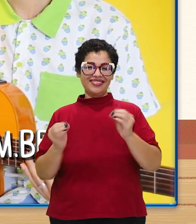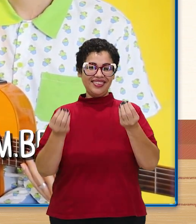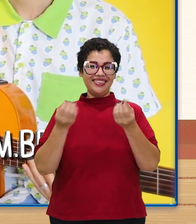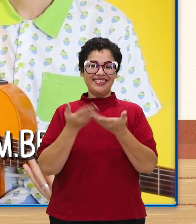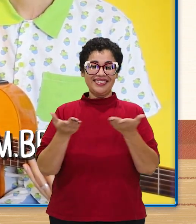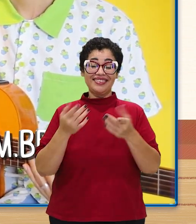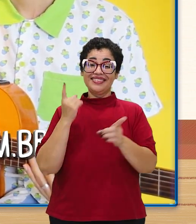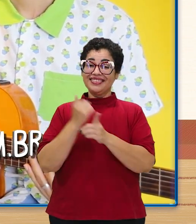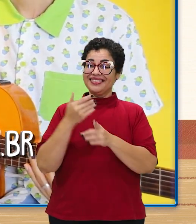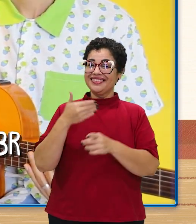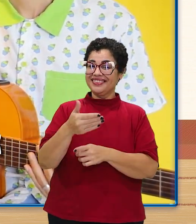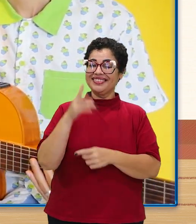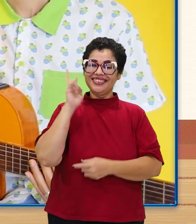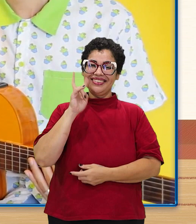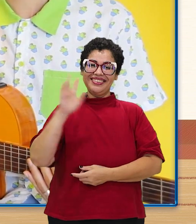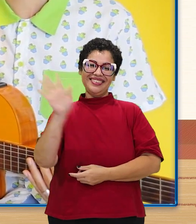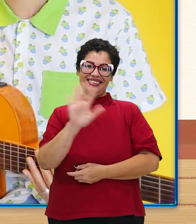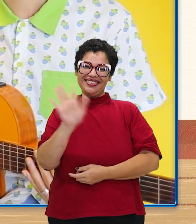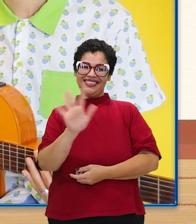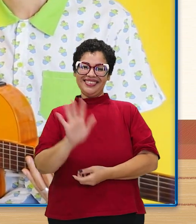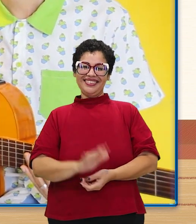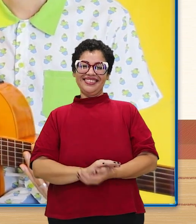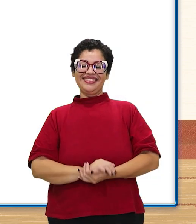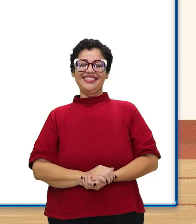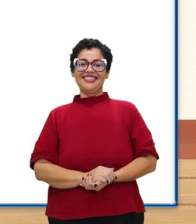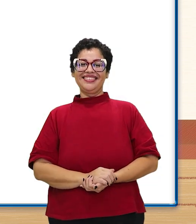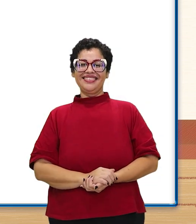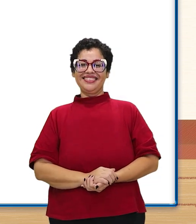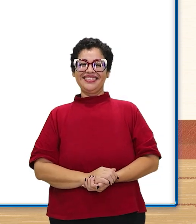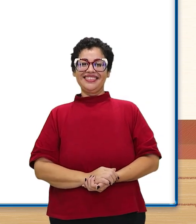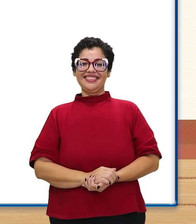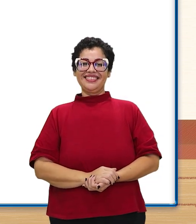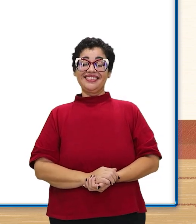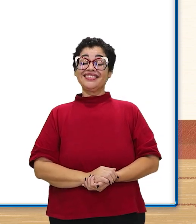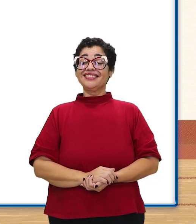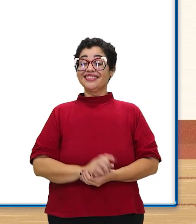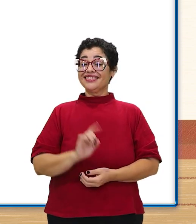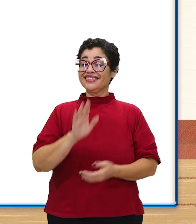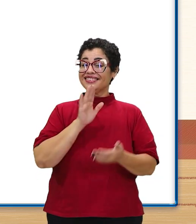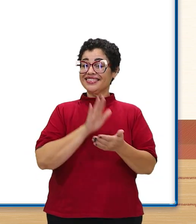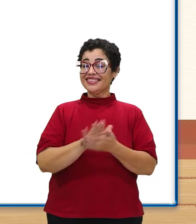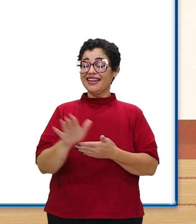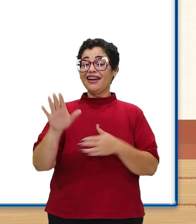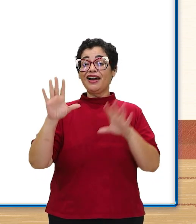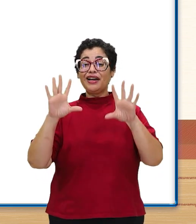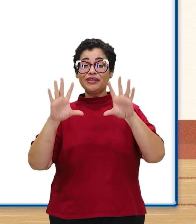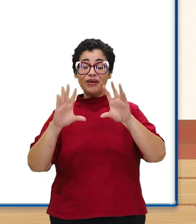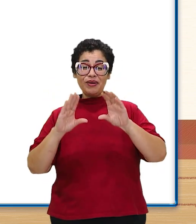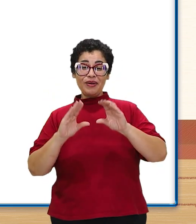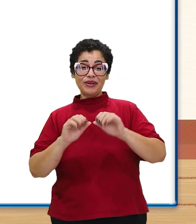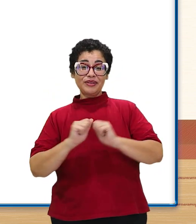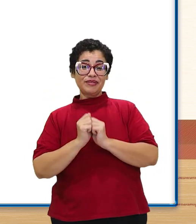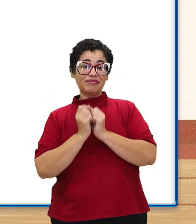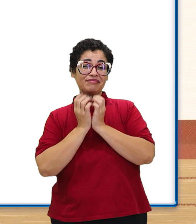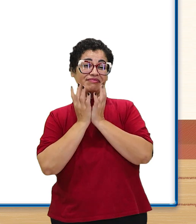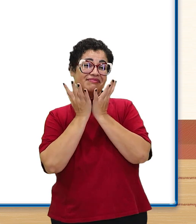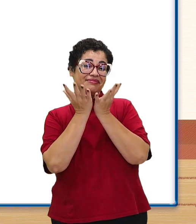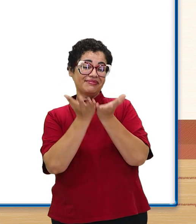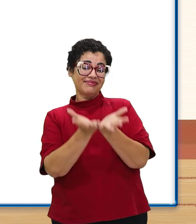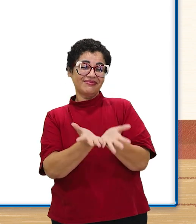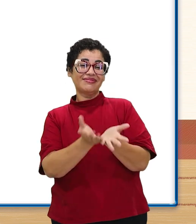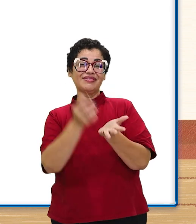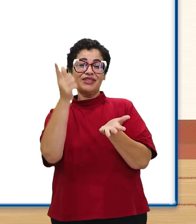baudacamilinha.com.br. Um beijo, até a próxima história. Tchau! Tchau. Só sai à noite depois que